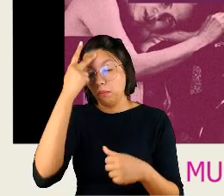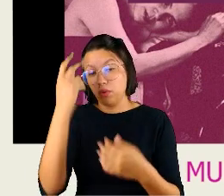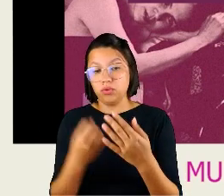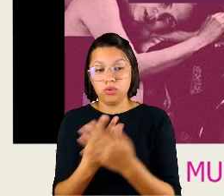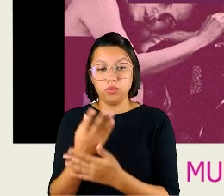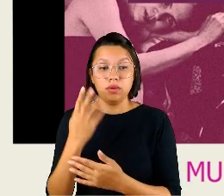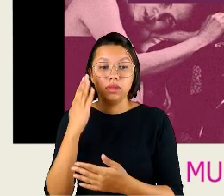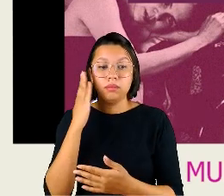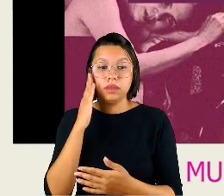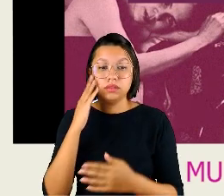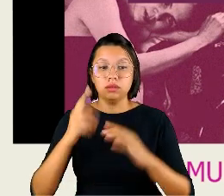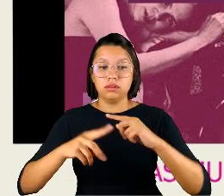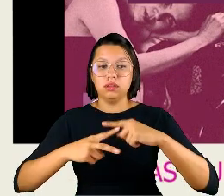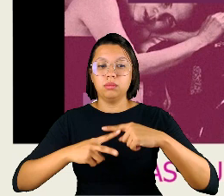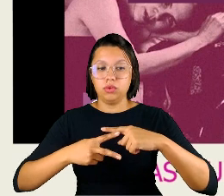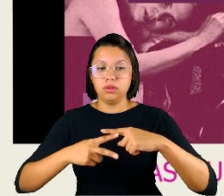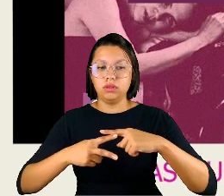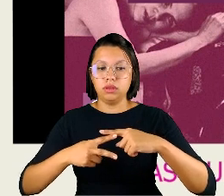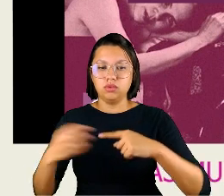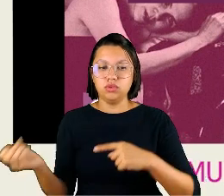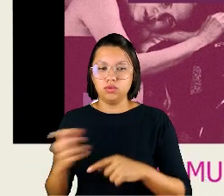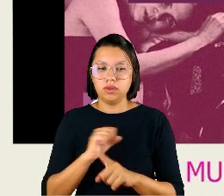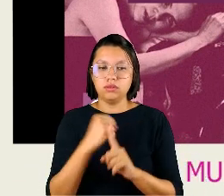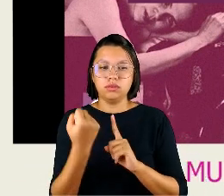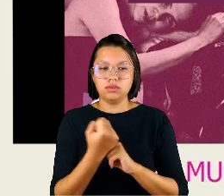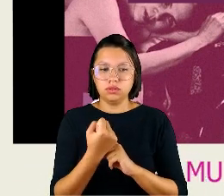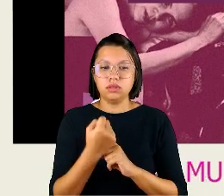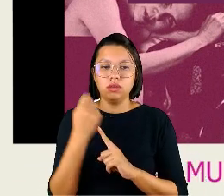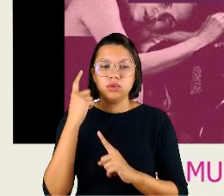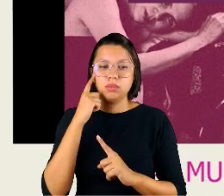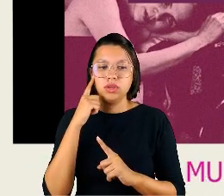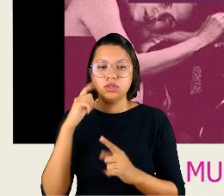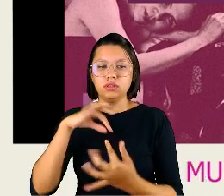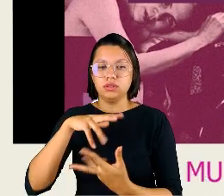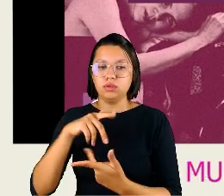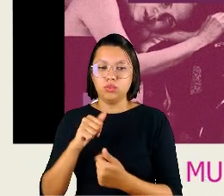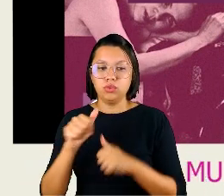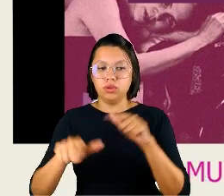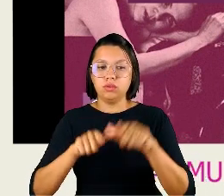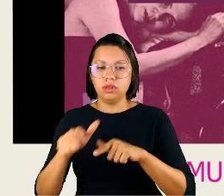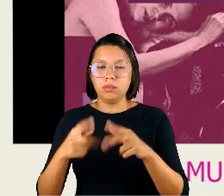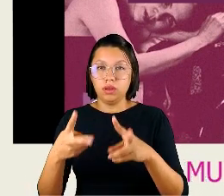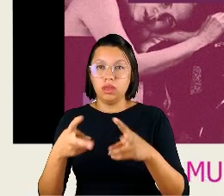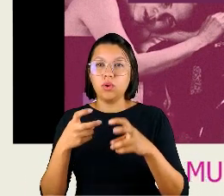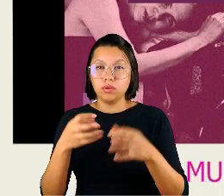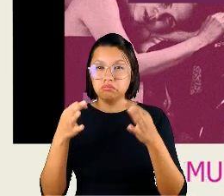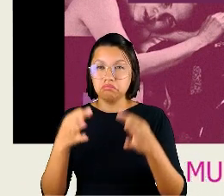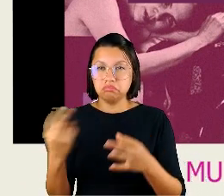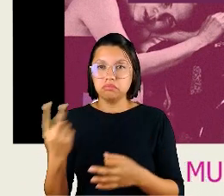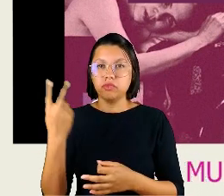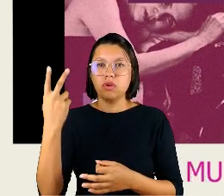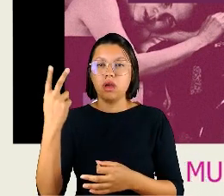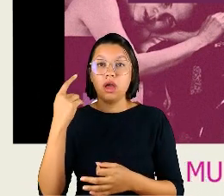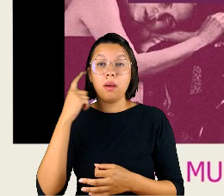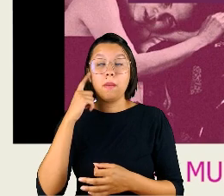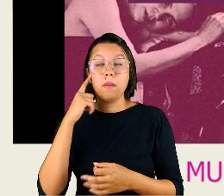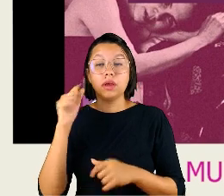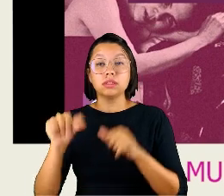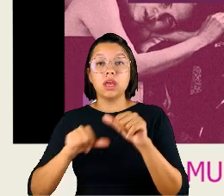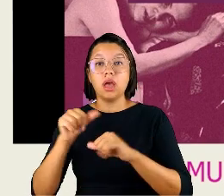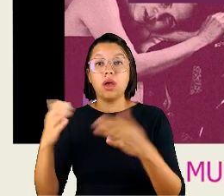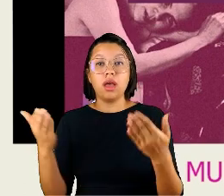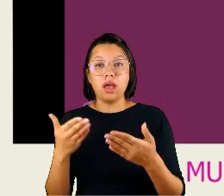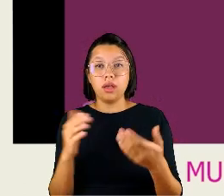inovação social da Thinkolog, a gente imagina esse mundo em que o trabalho do cuidado é devidamente reconhecido e valorizado, e para isso a gente tem que pensar nas mudanças